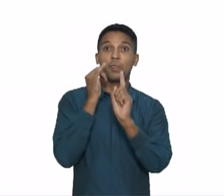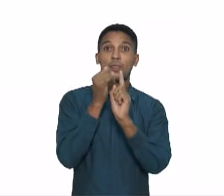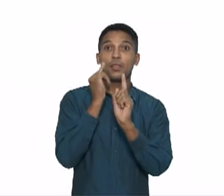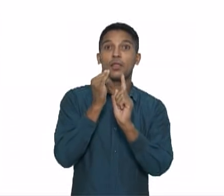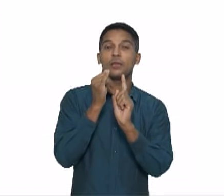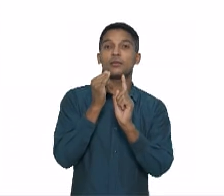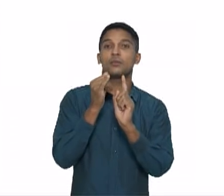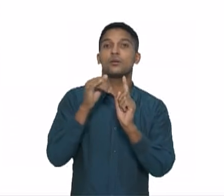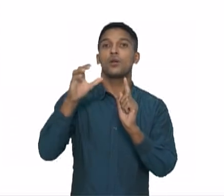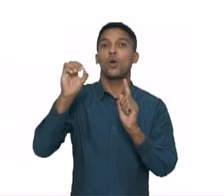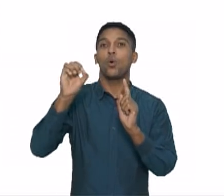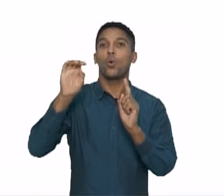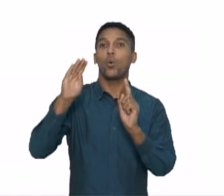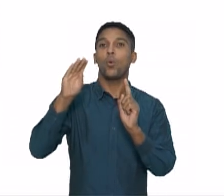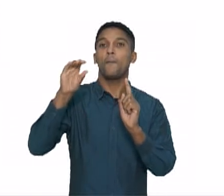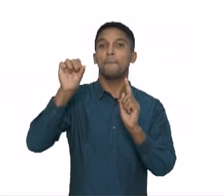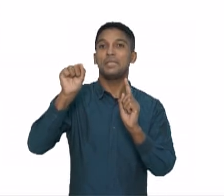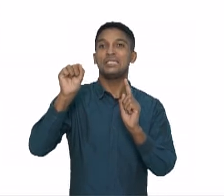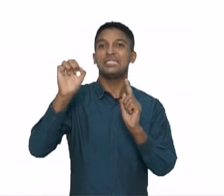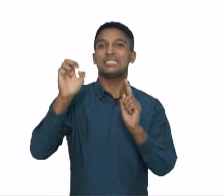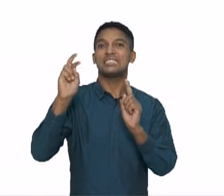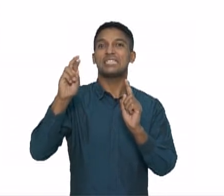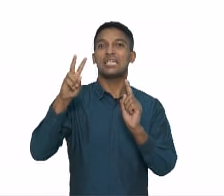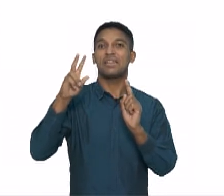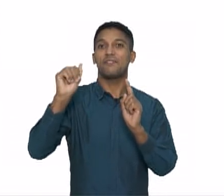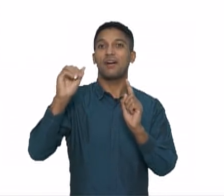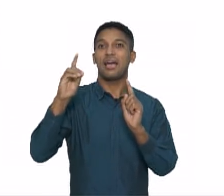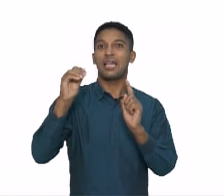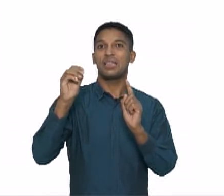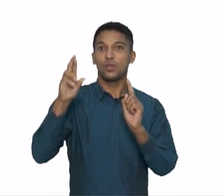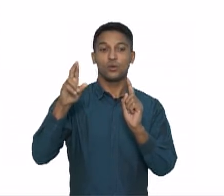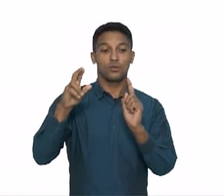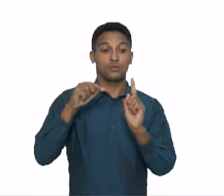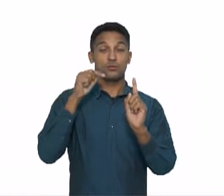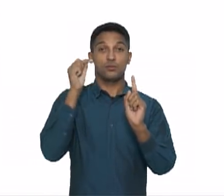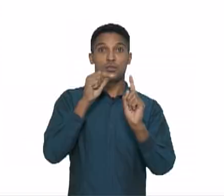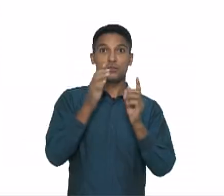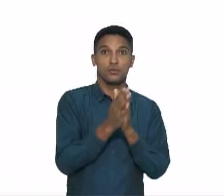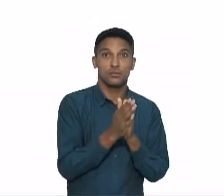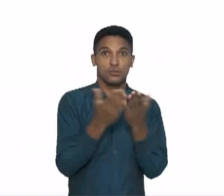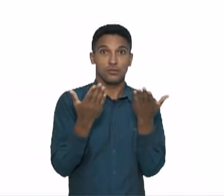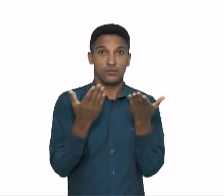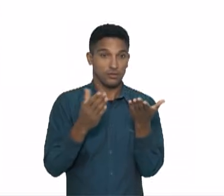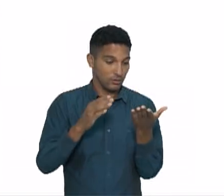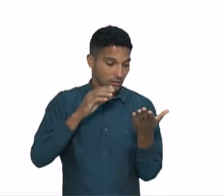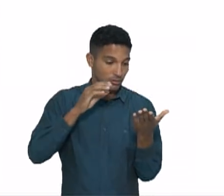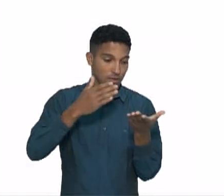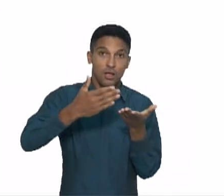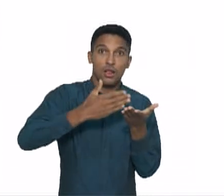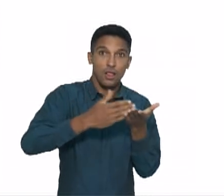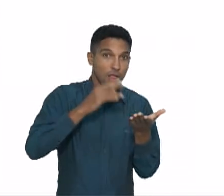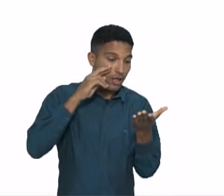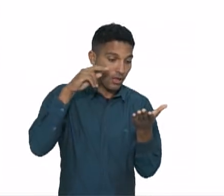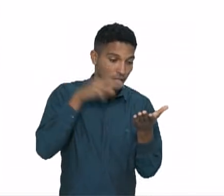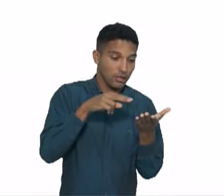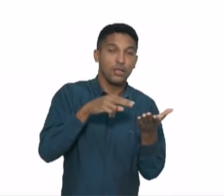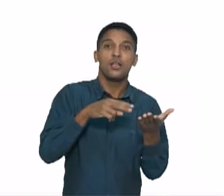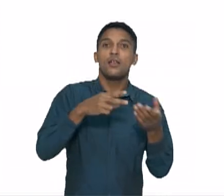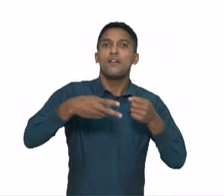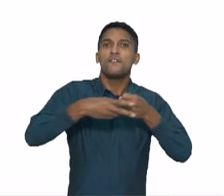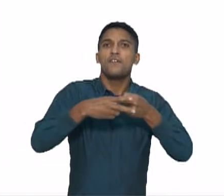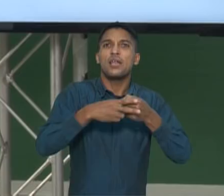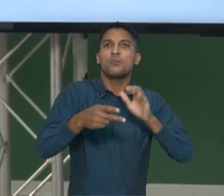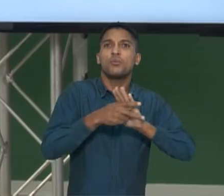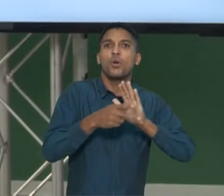fatos, desconhecendo o passado e o futuro dos personagens. Logo, os verbos geralmente são utilizados na terceira